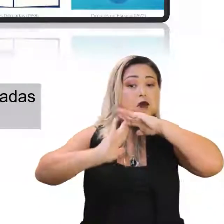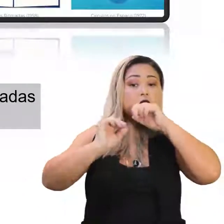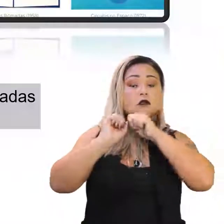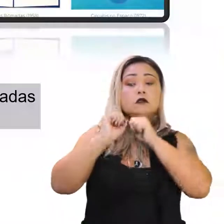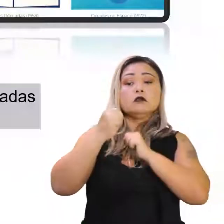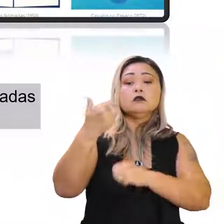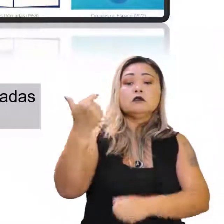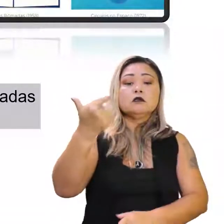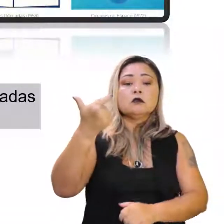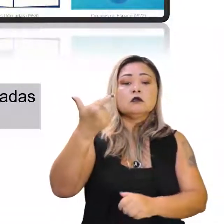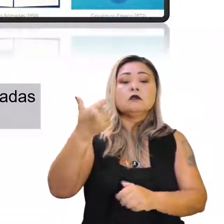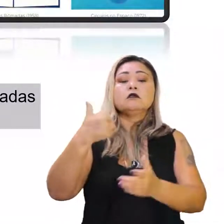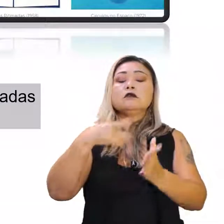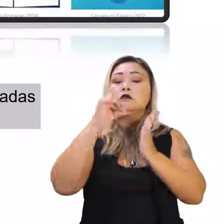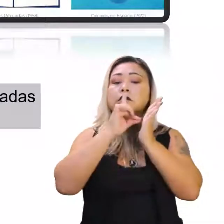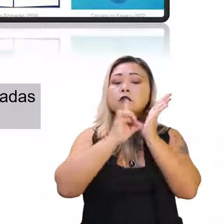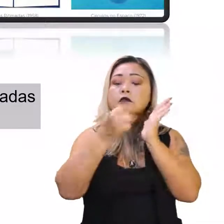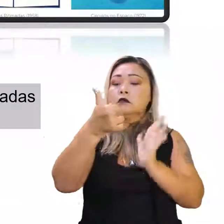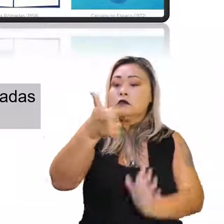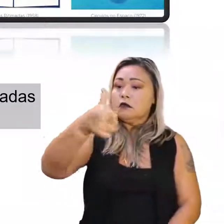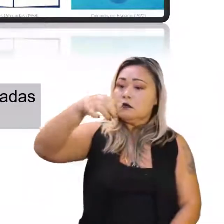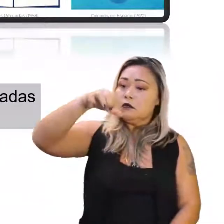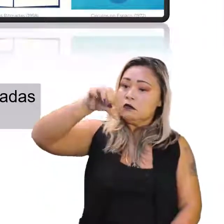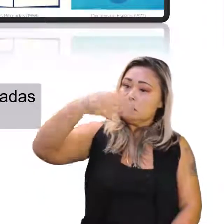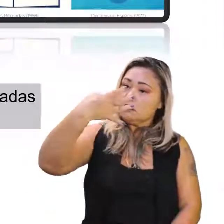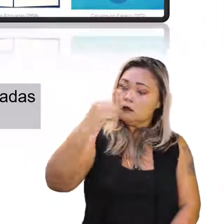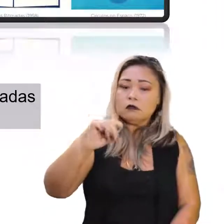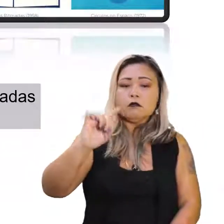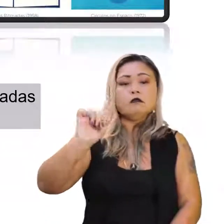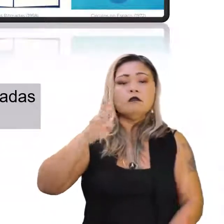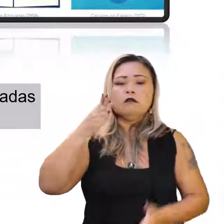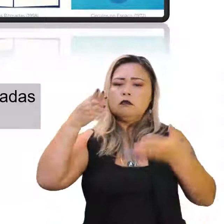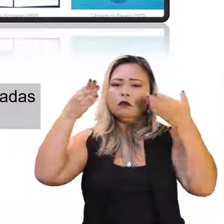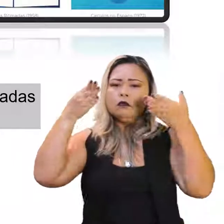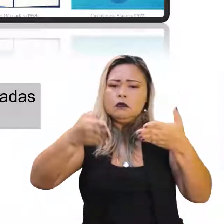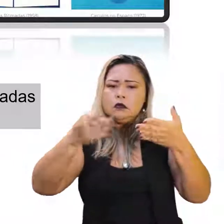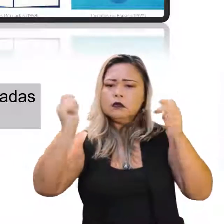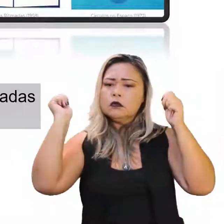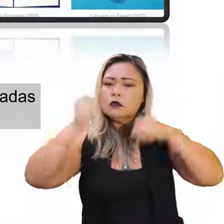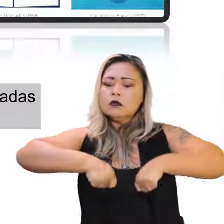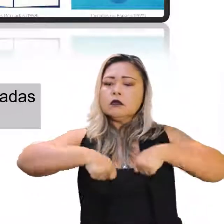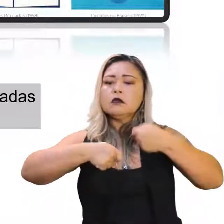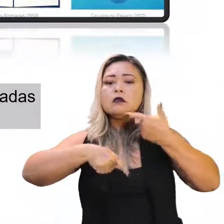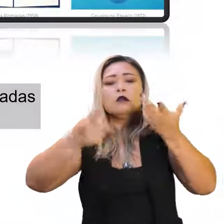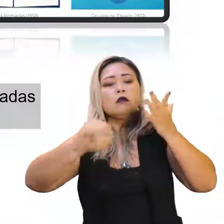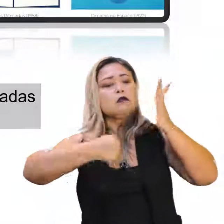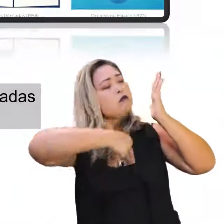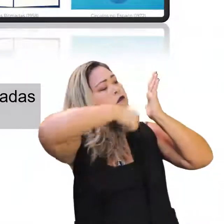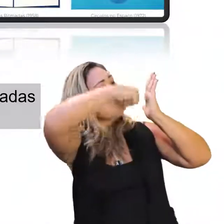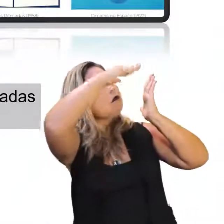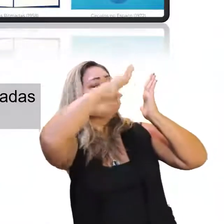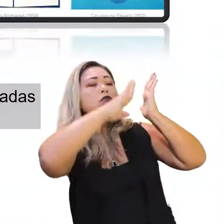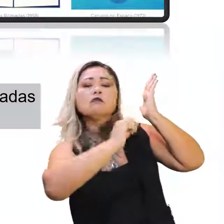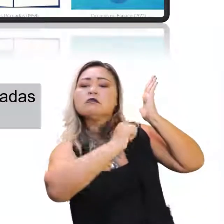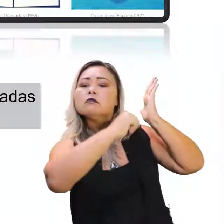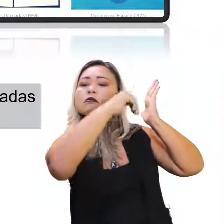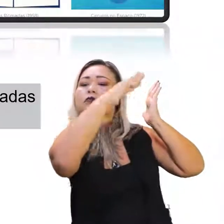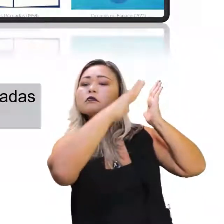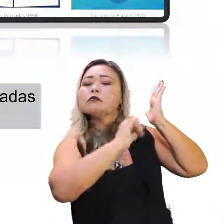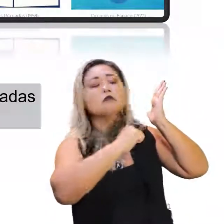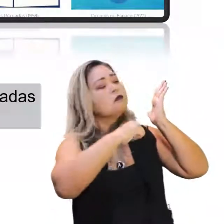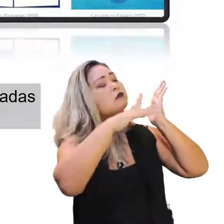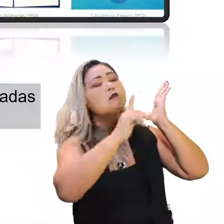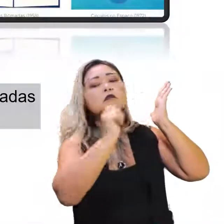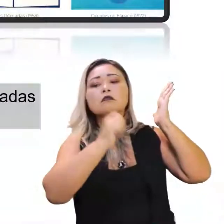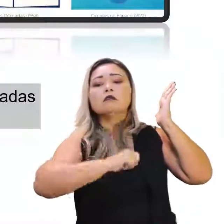na segunda metade da década de 1940. Enfatizava a capacidade expressiva das